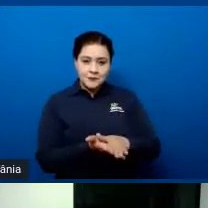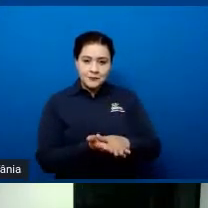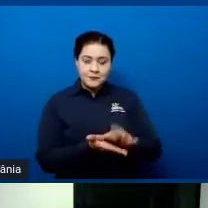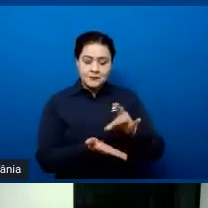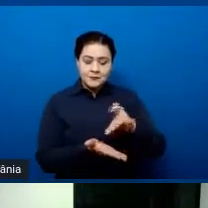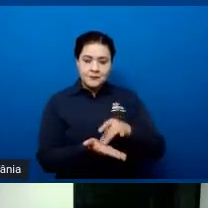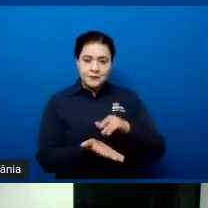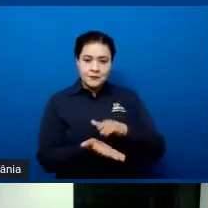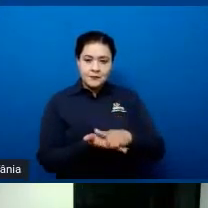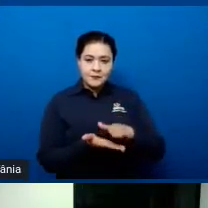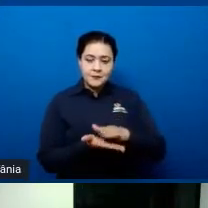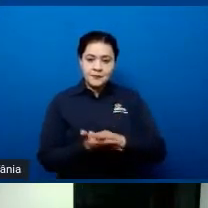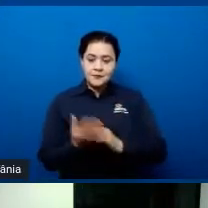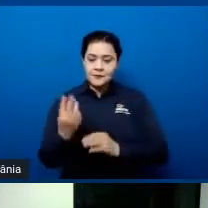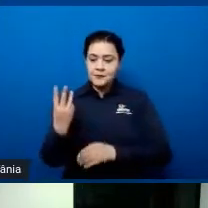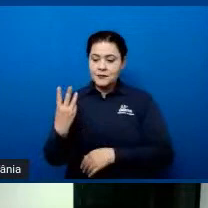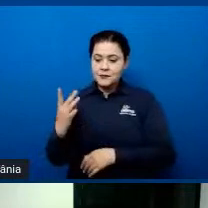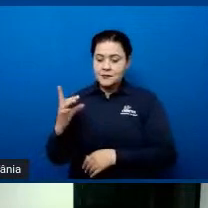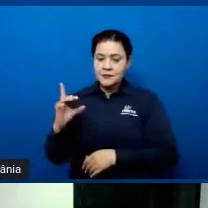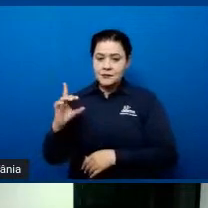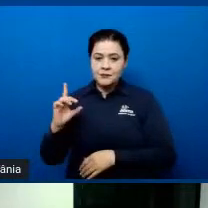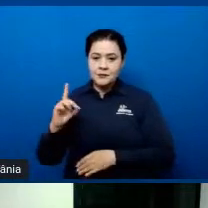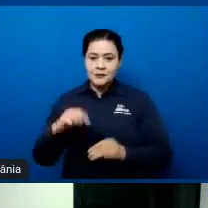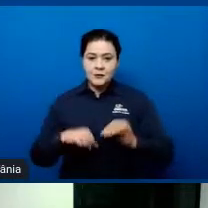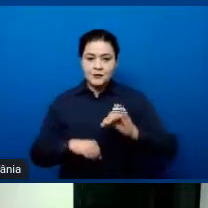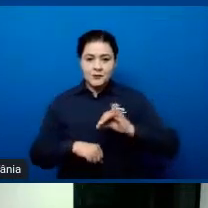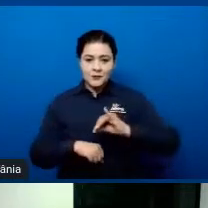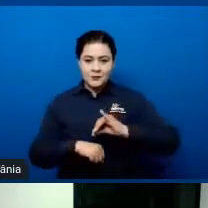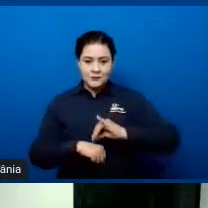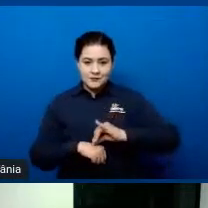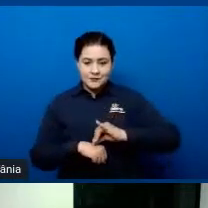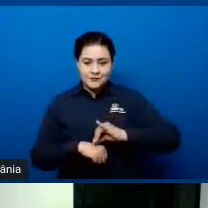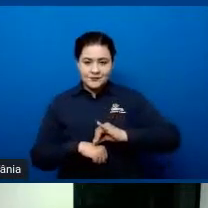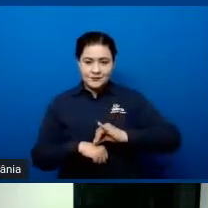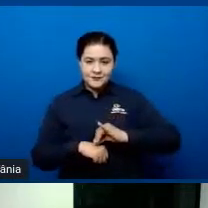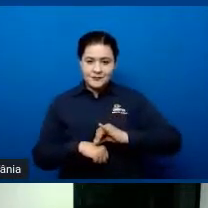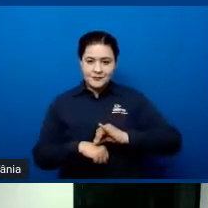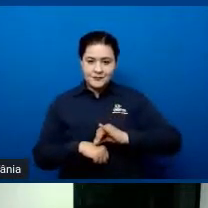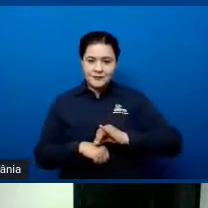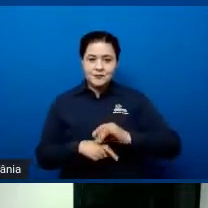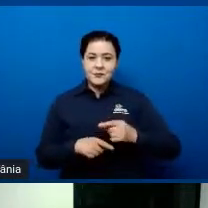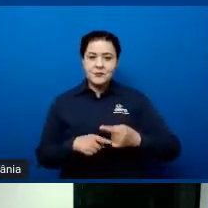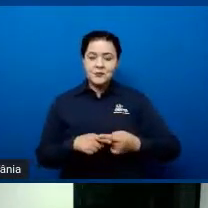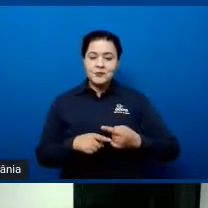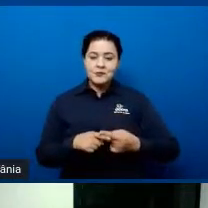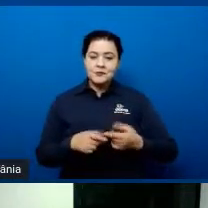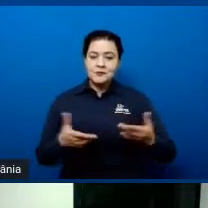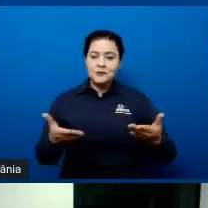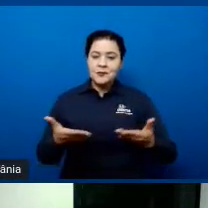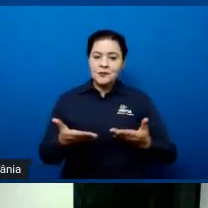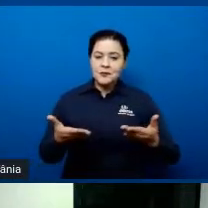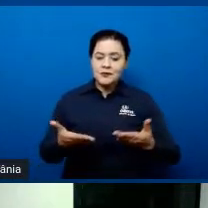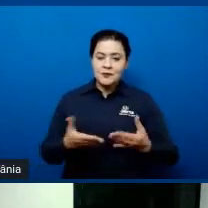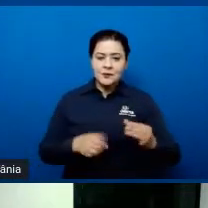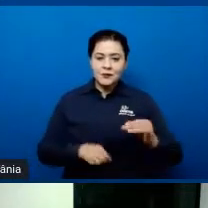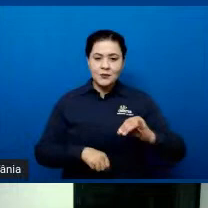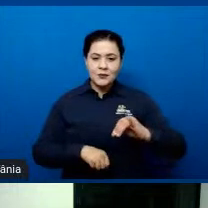na tridimensionalidade do objeto na realidade aumentada. Tá? Aqui ele está tocando um